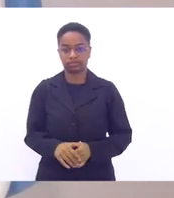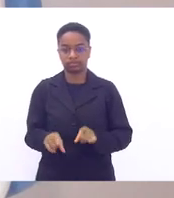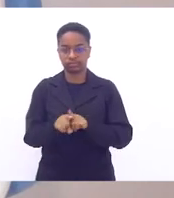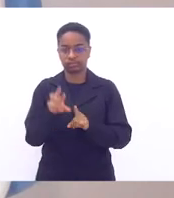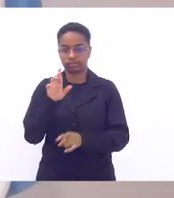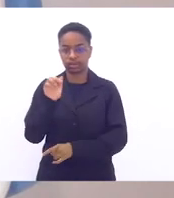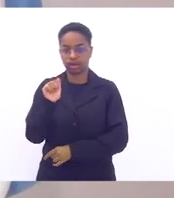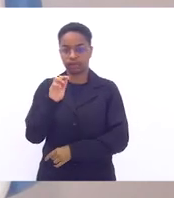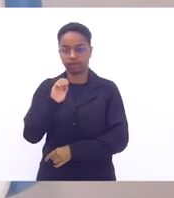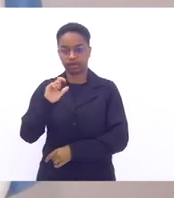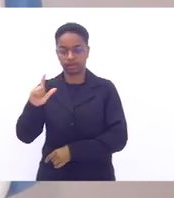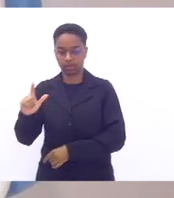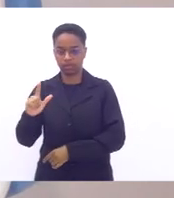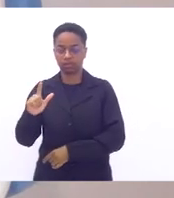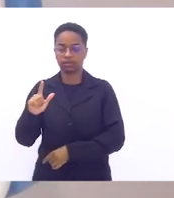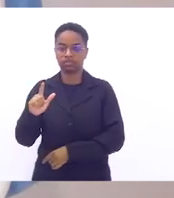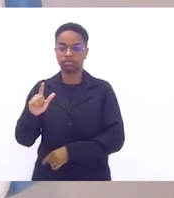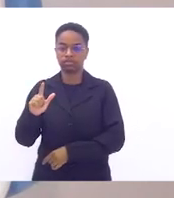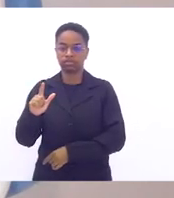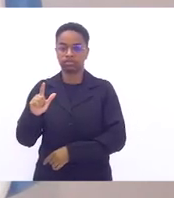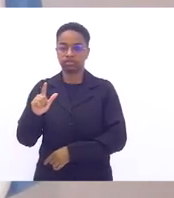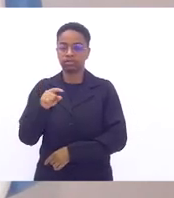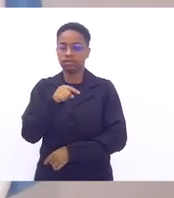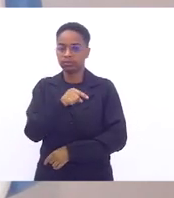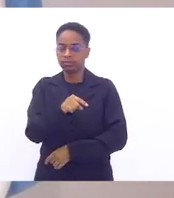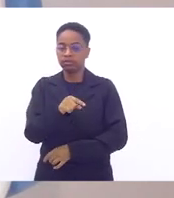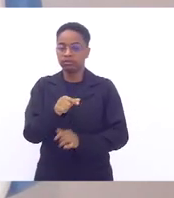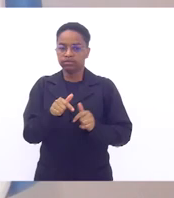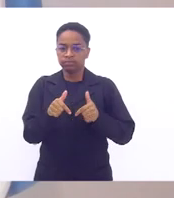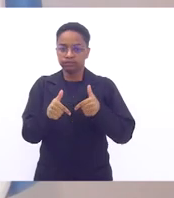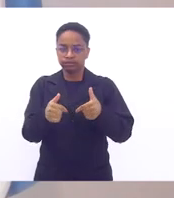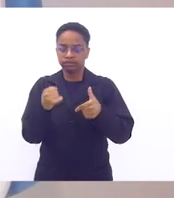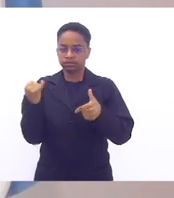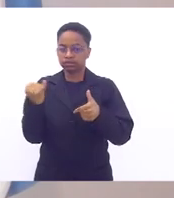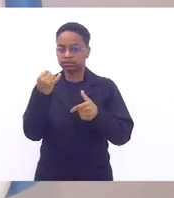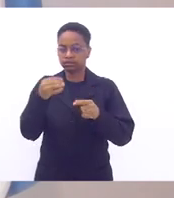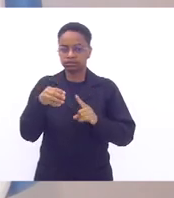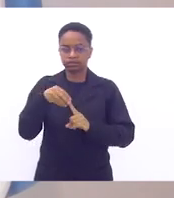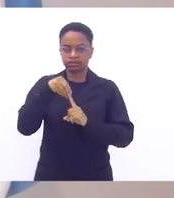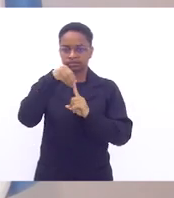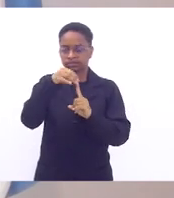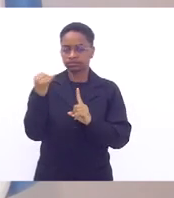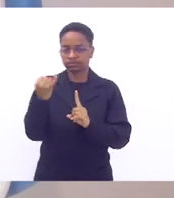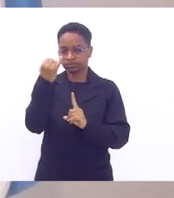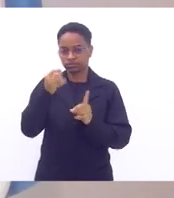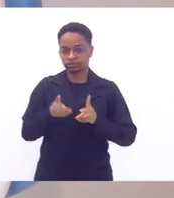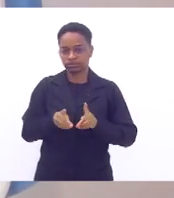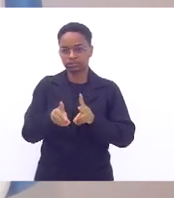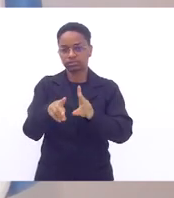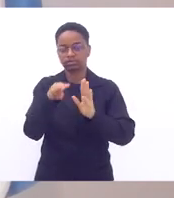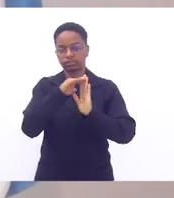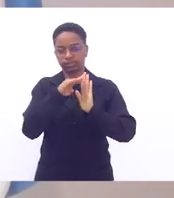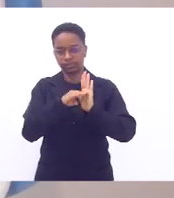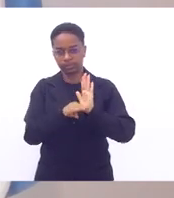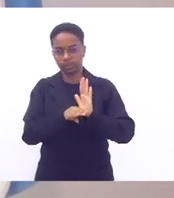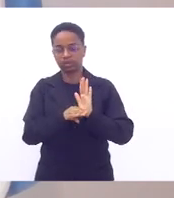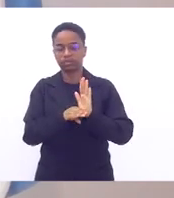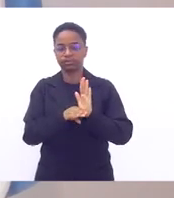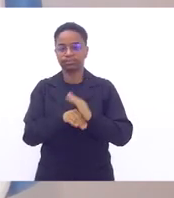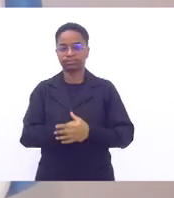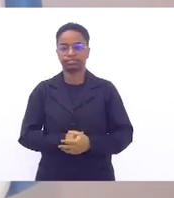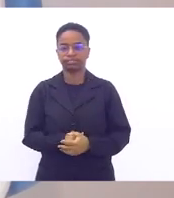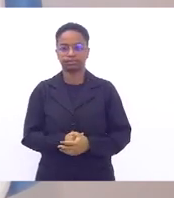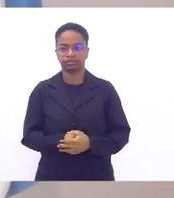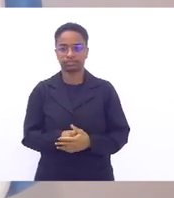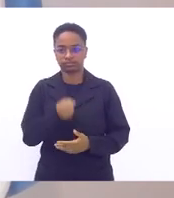Rafael Thompson é quem tem sido o personagem a figura importante para dar continuidade a esse a essa importante ferramenta